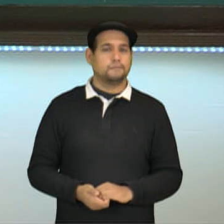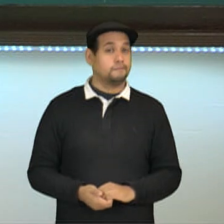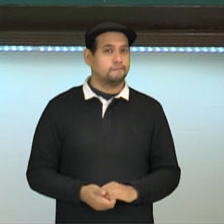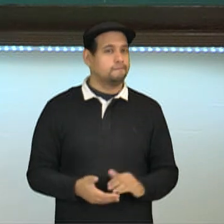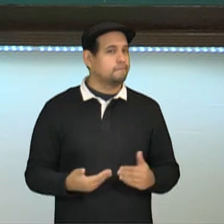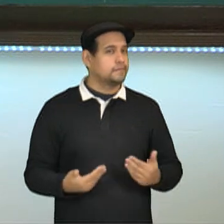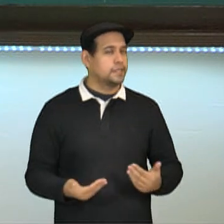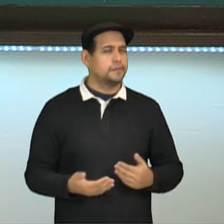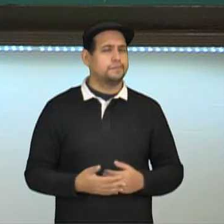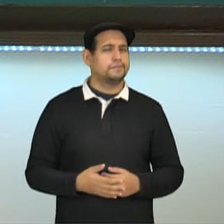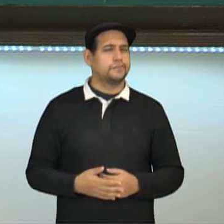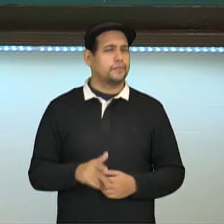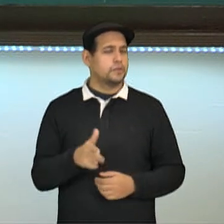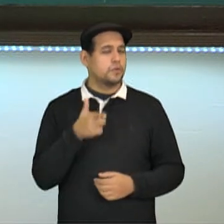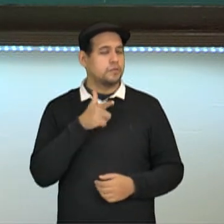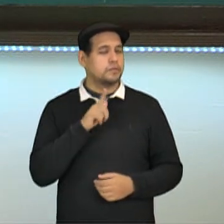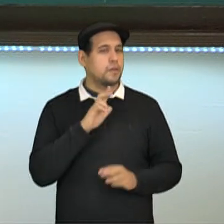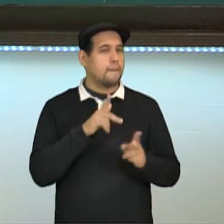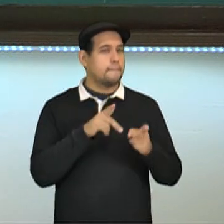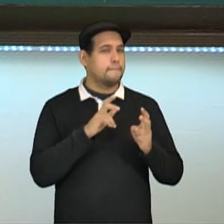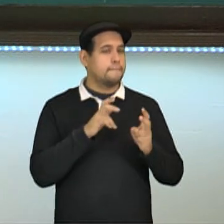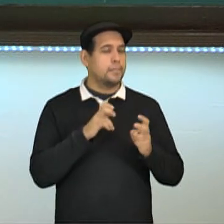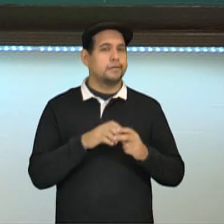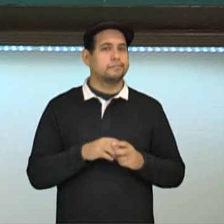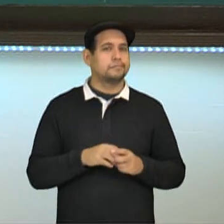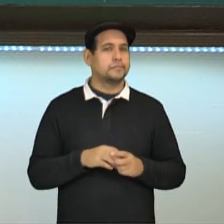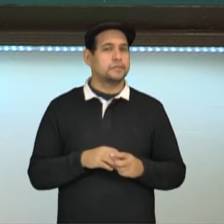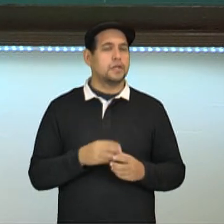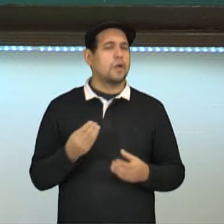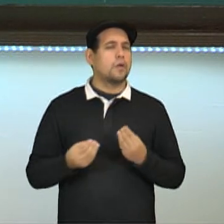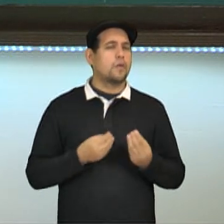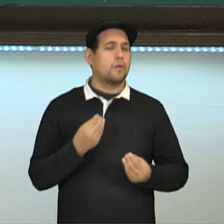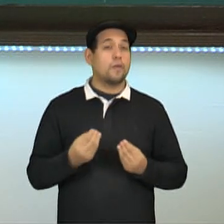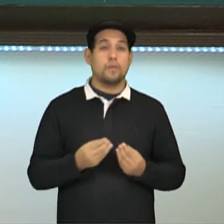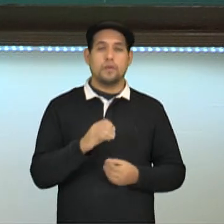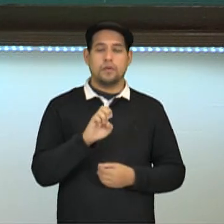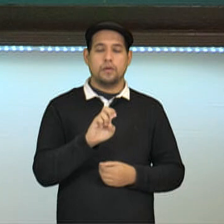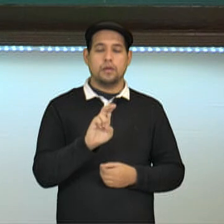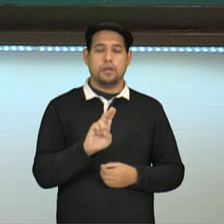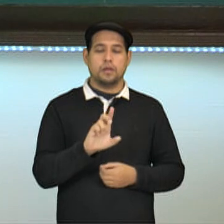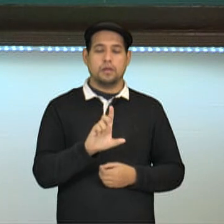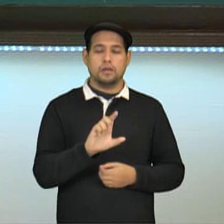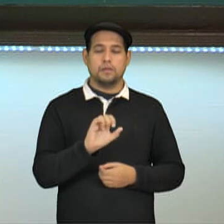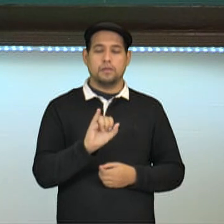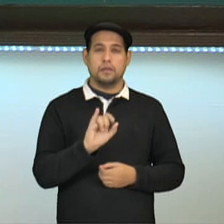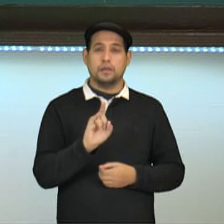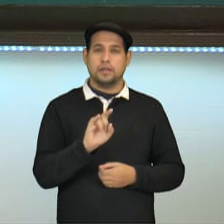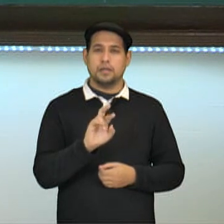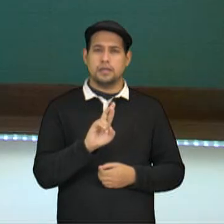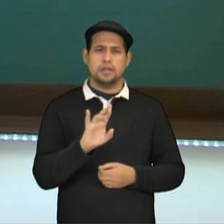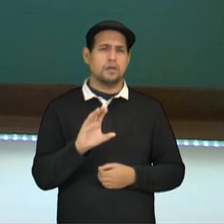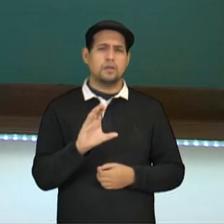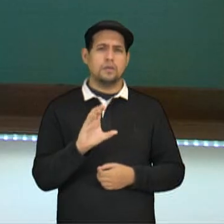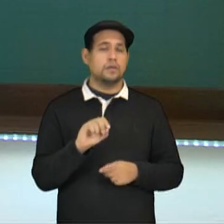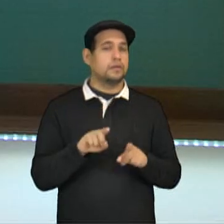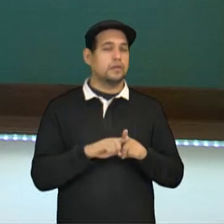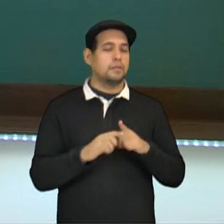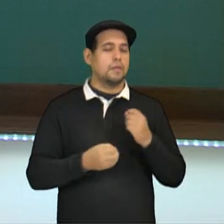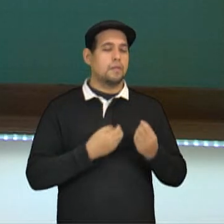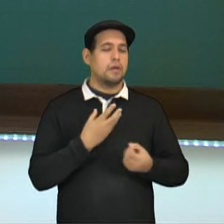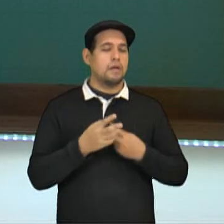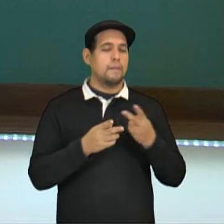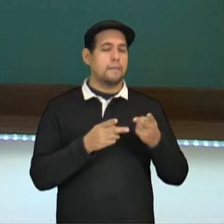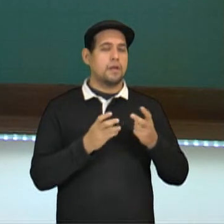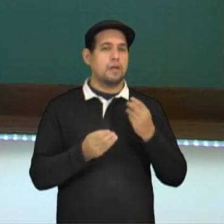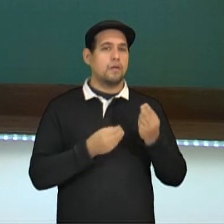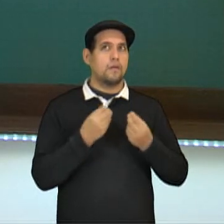Então, estudantes, conseguiram perceber como o eu lírico ou o eu poético, né, que é o mesmo termo, ele percebe como